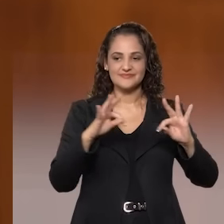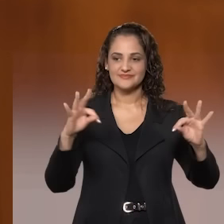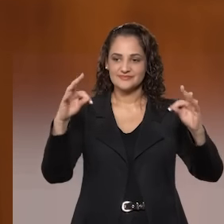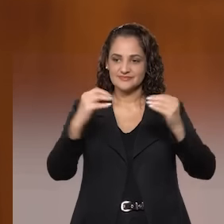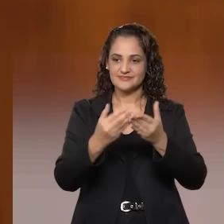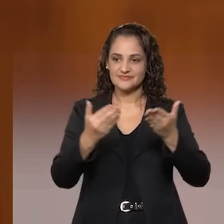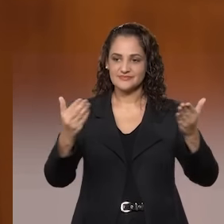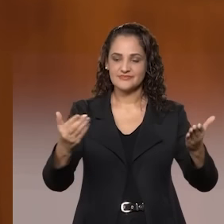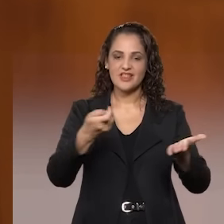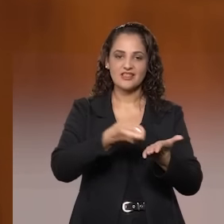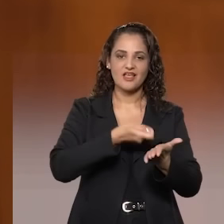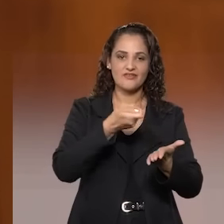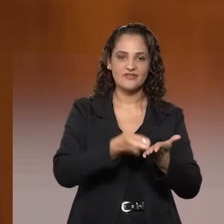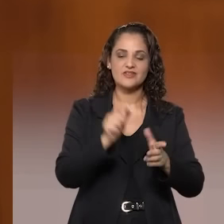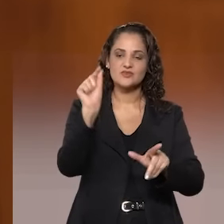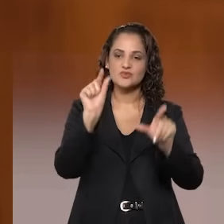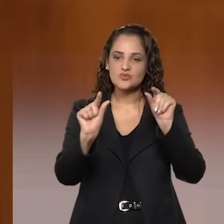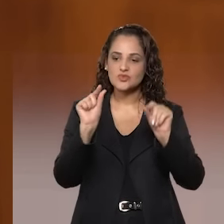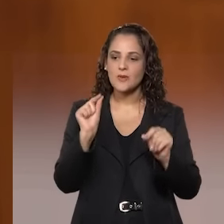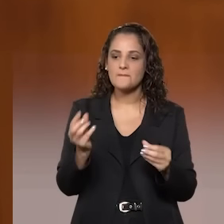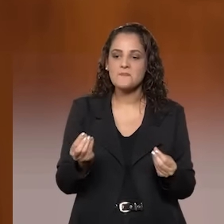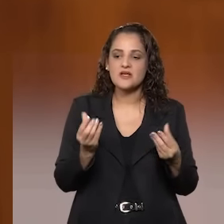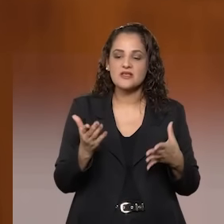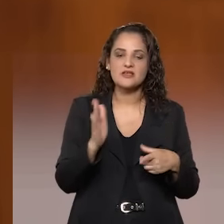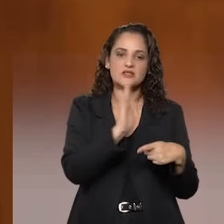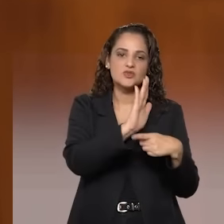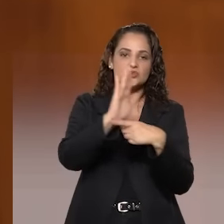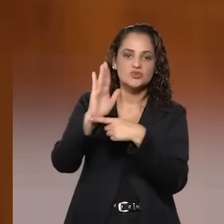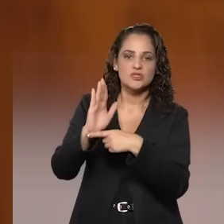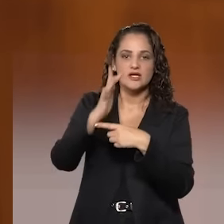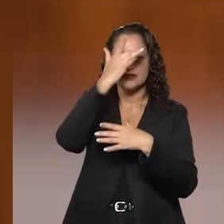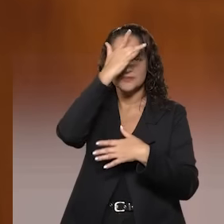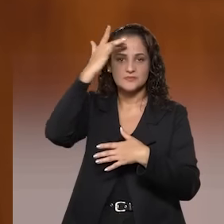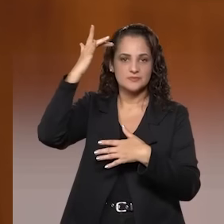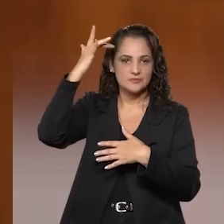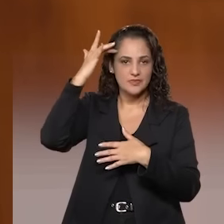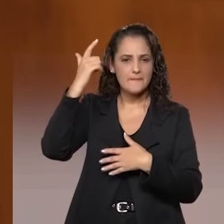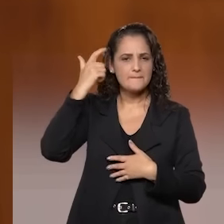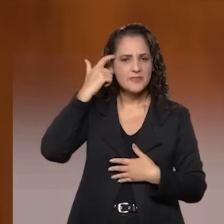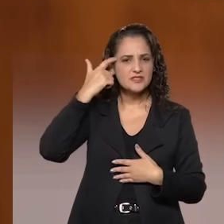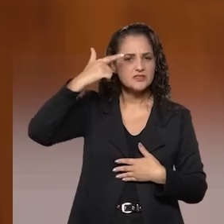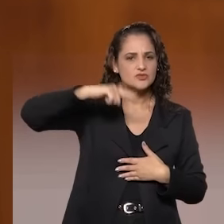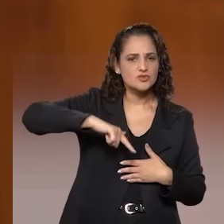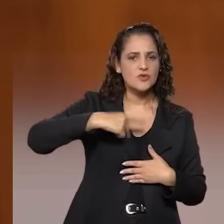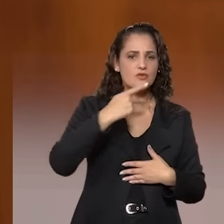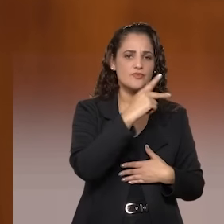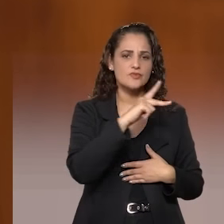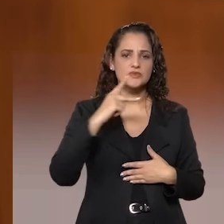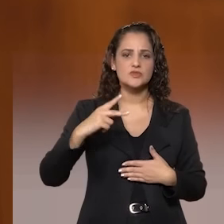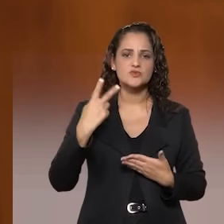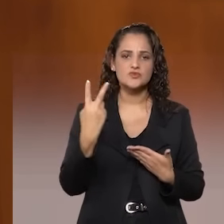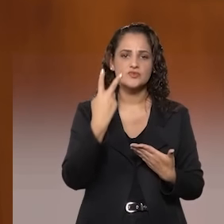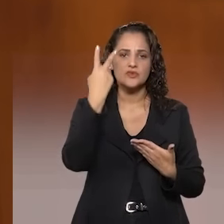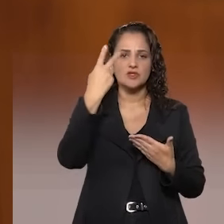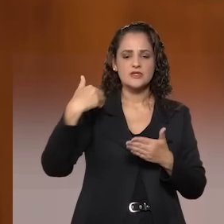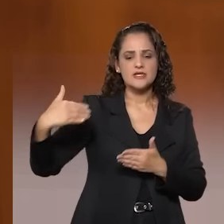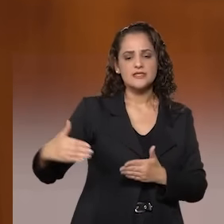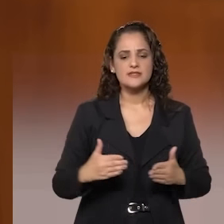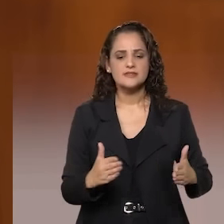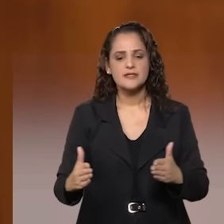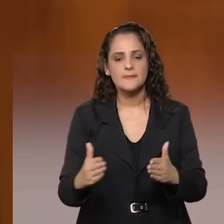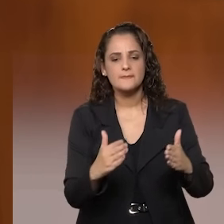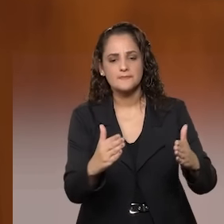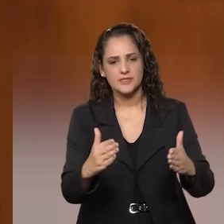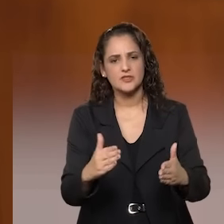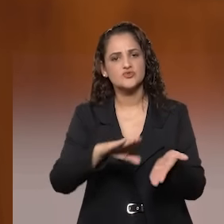pessoas a repensarem os seus valores e nessa trajetória retirar aquele estigma da